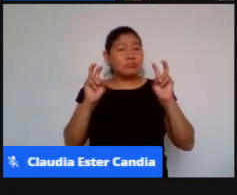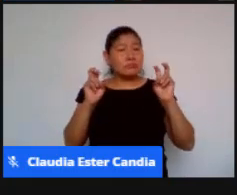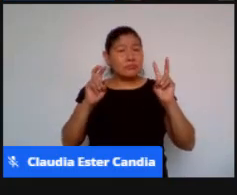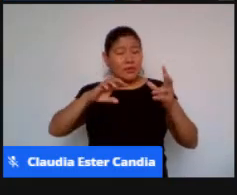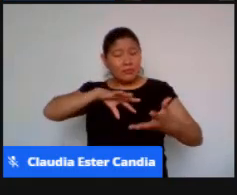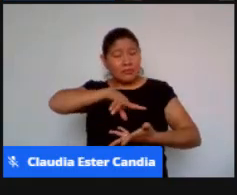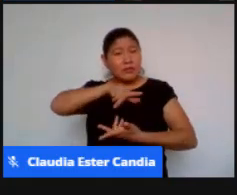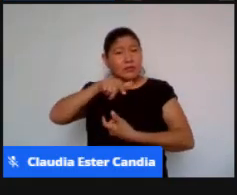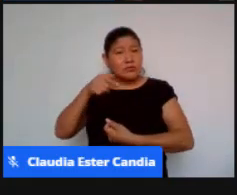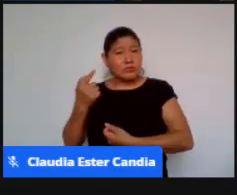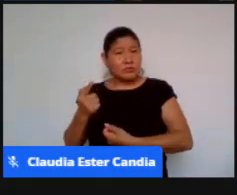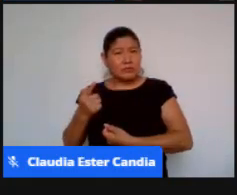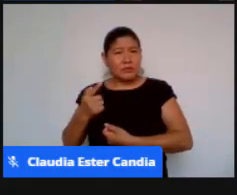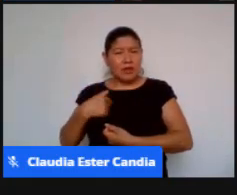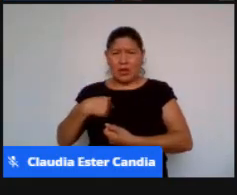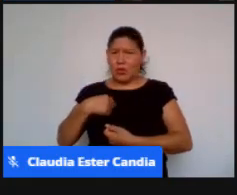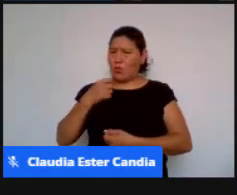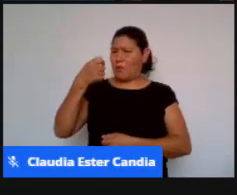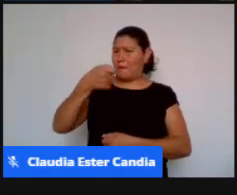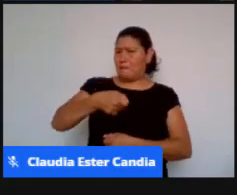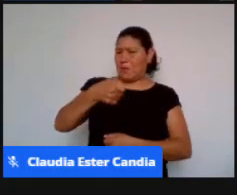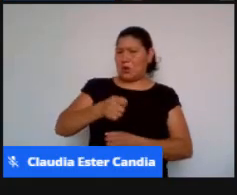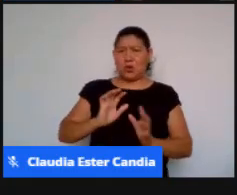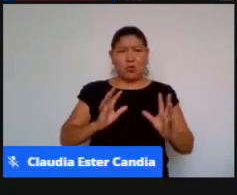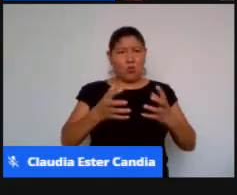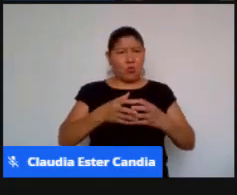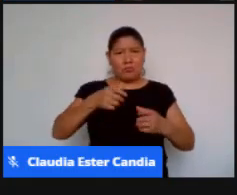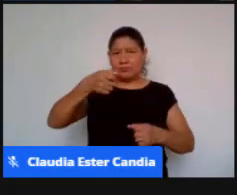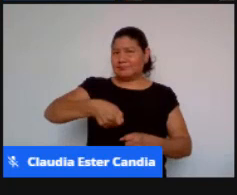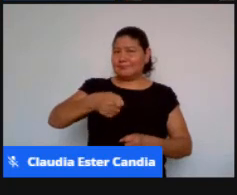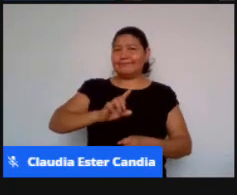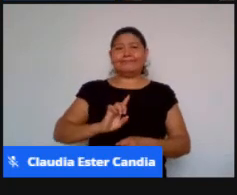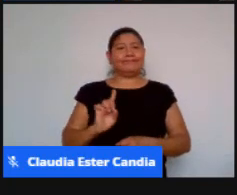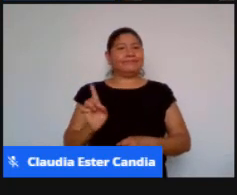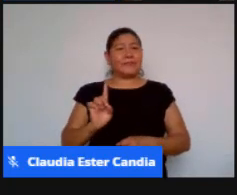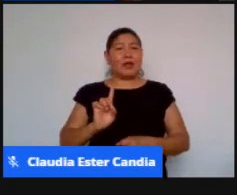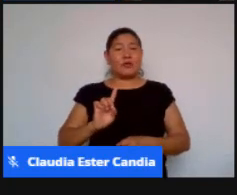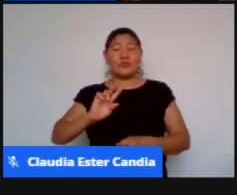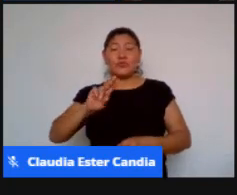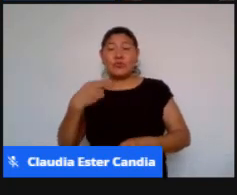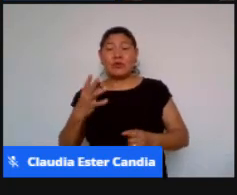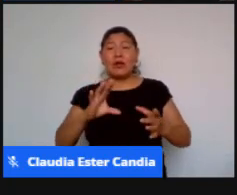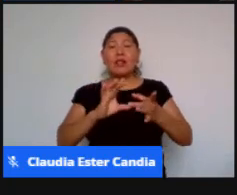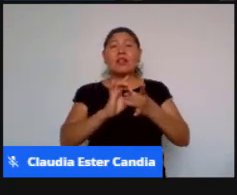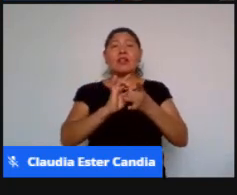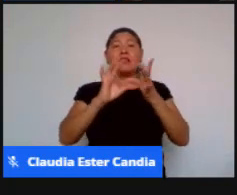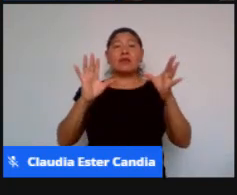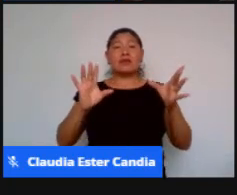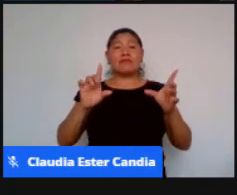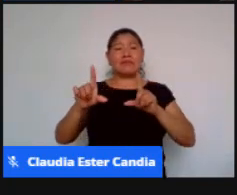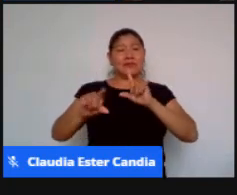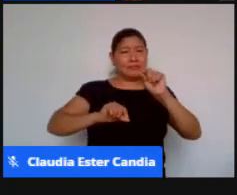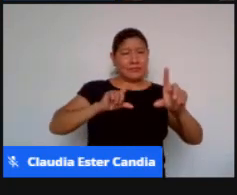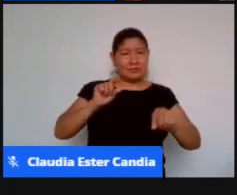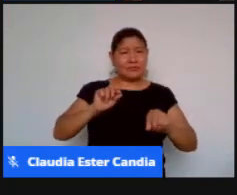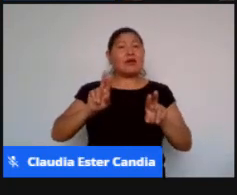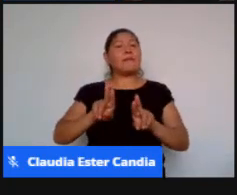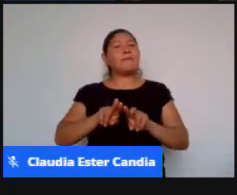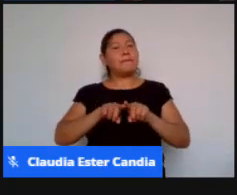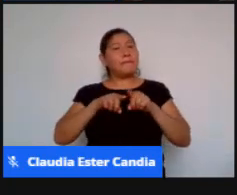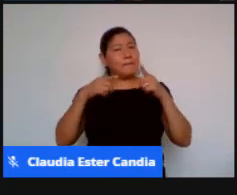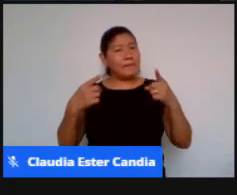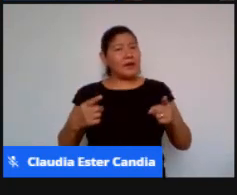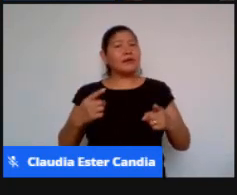nenhuma delas. Nós somos livres, né? Então, a gente vai desenvolvendo, mas é interessante a gente compreender